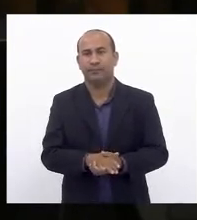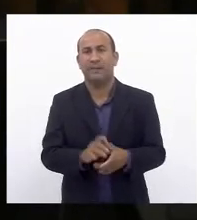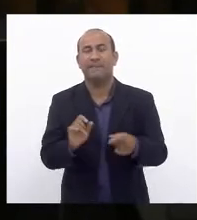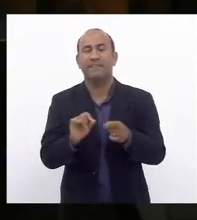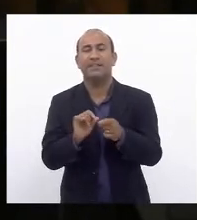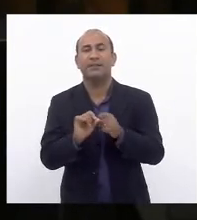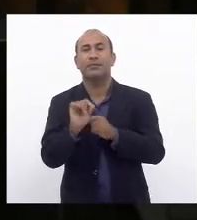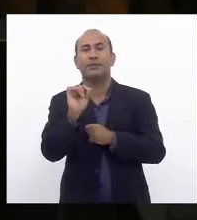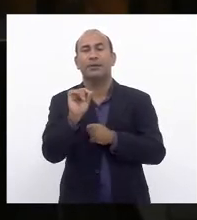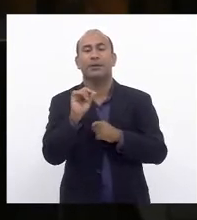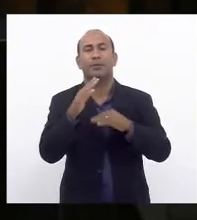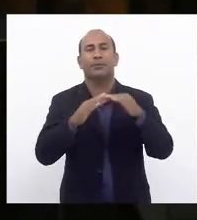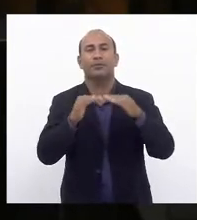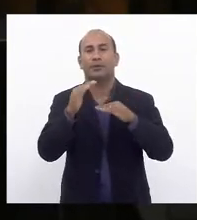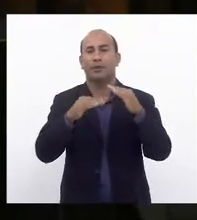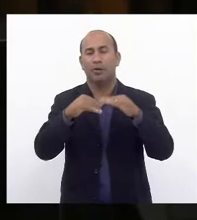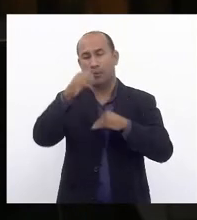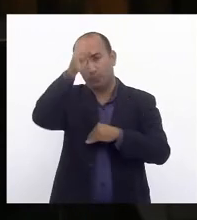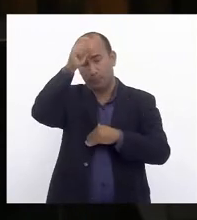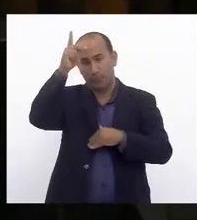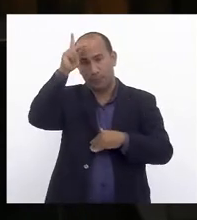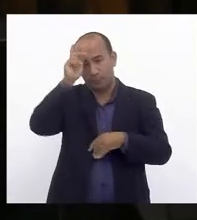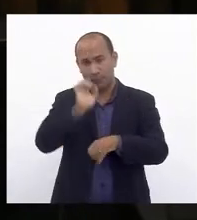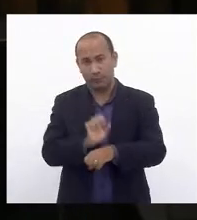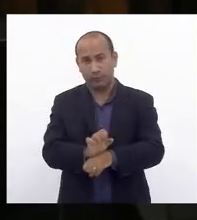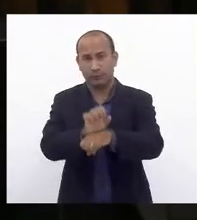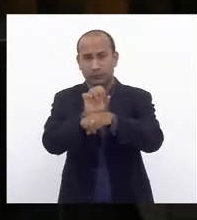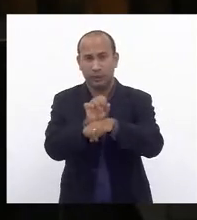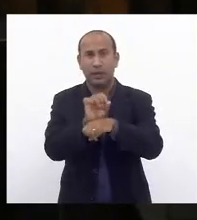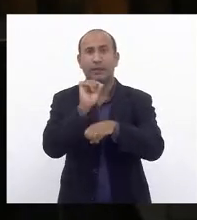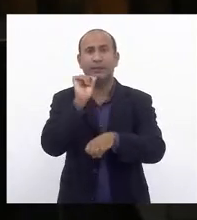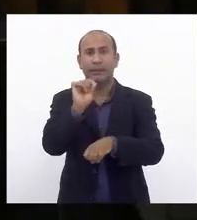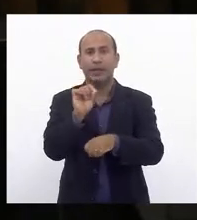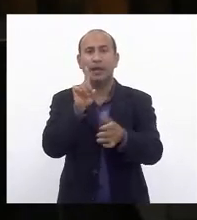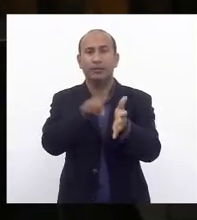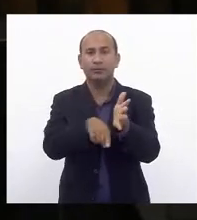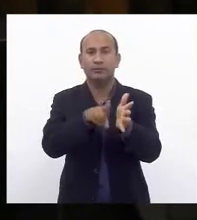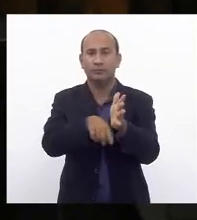fazendo com que o funcionário público estadual, que